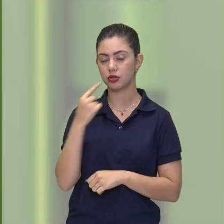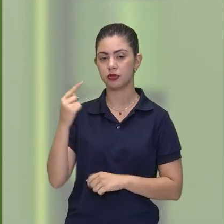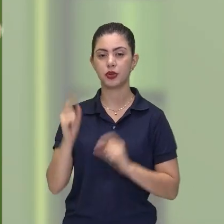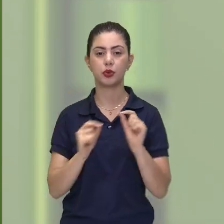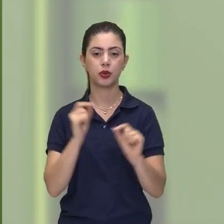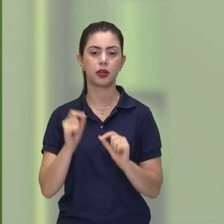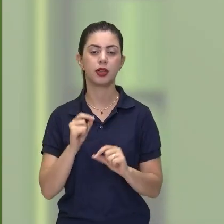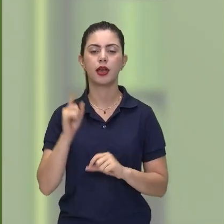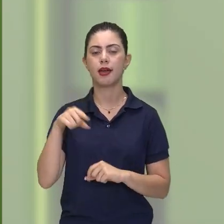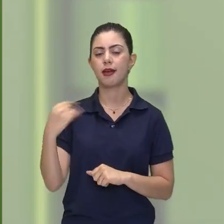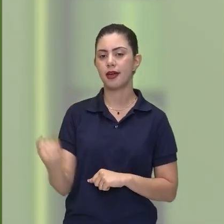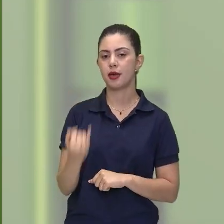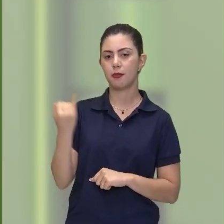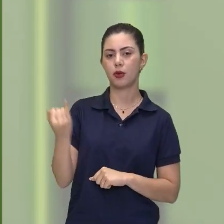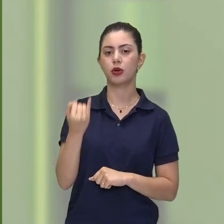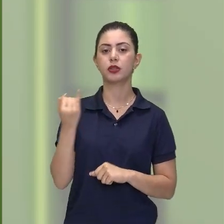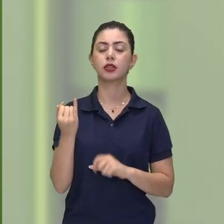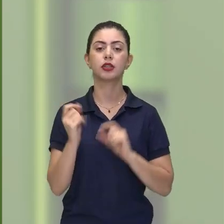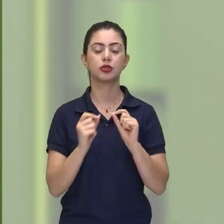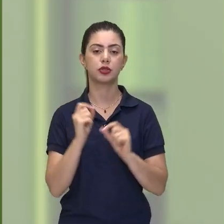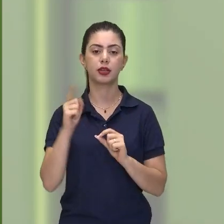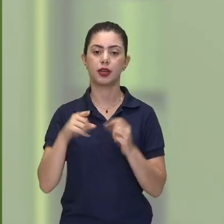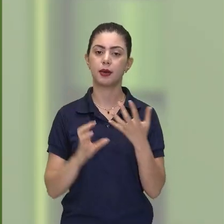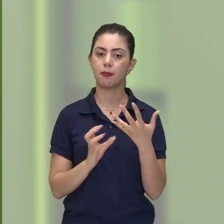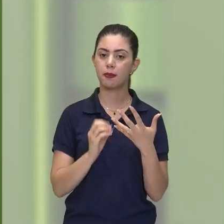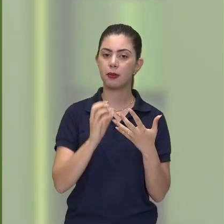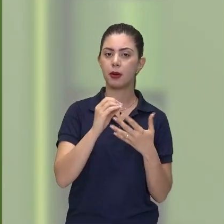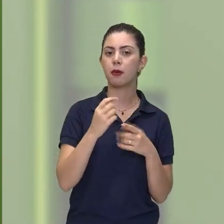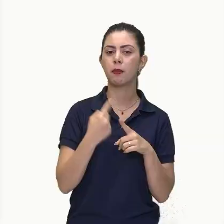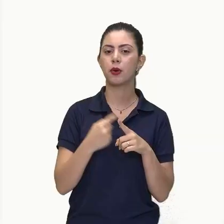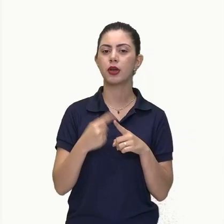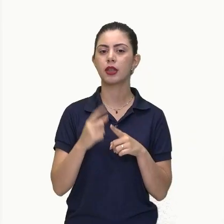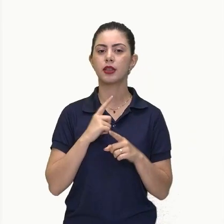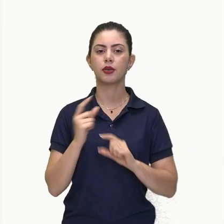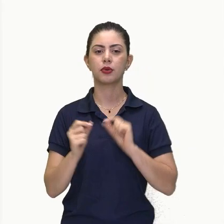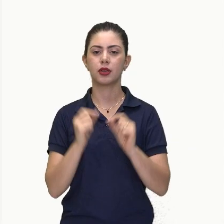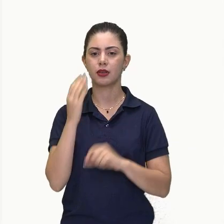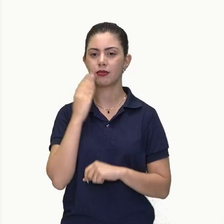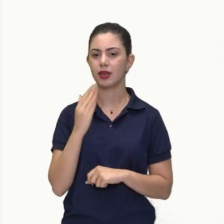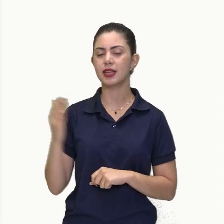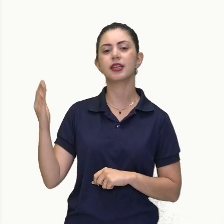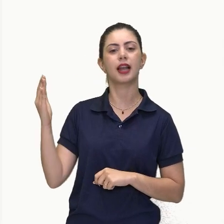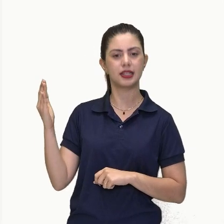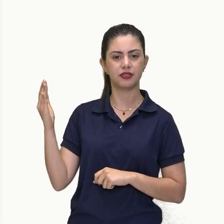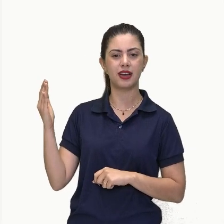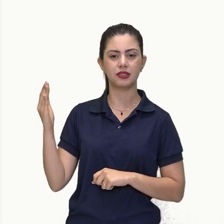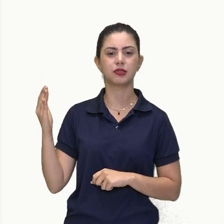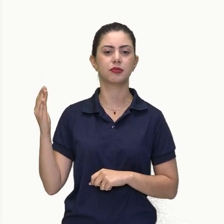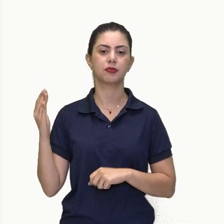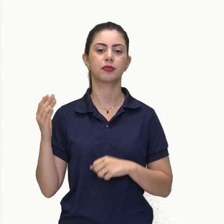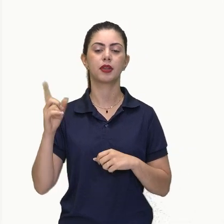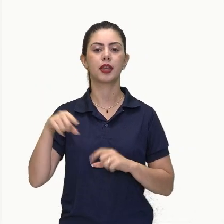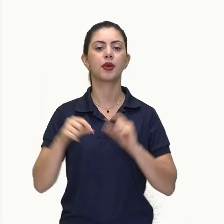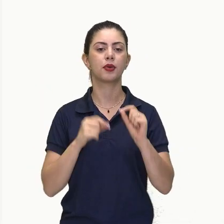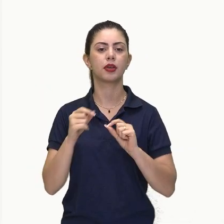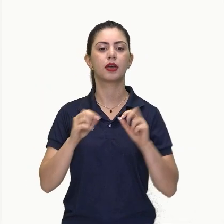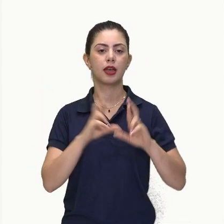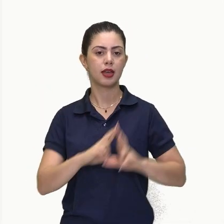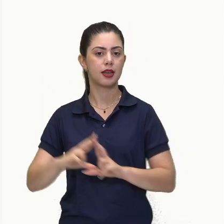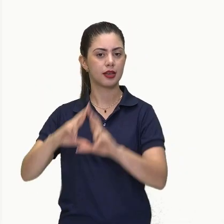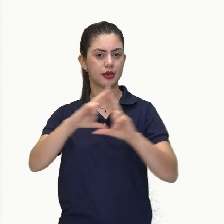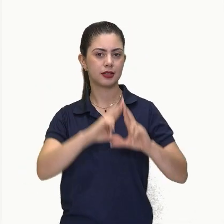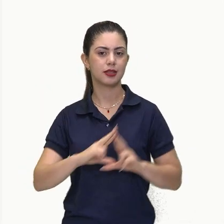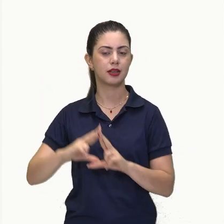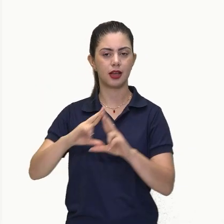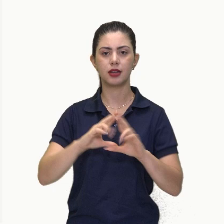importância desse processo na ciclagem da matéria. Olha só. A matéria nos ecossistemas